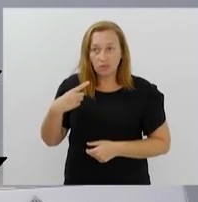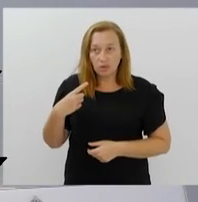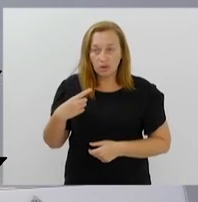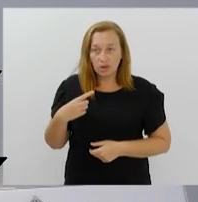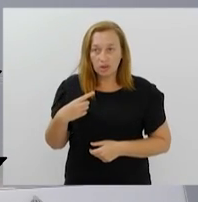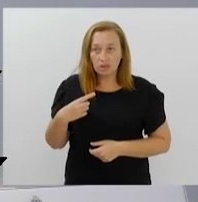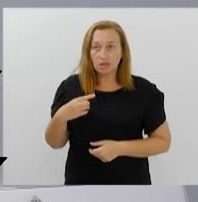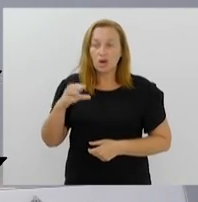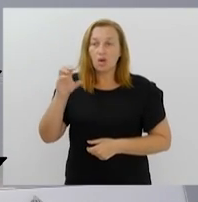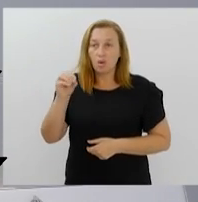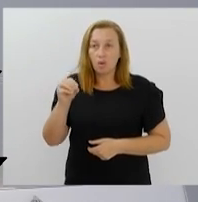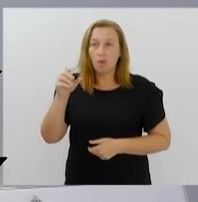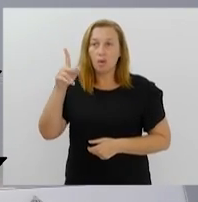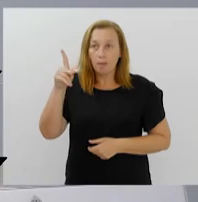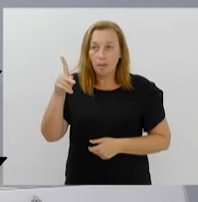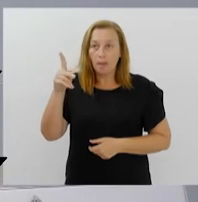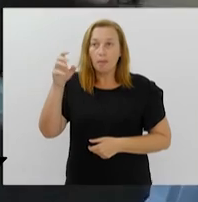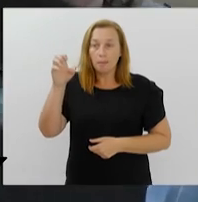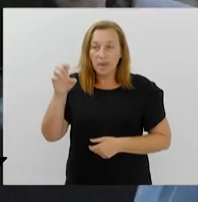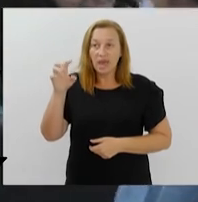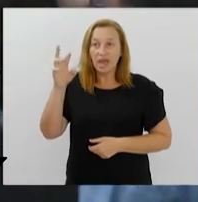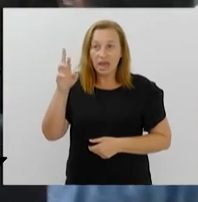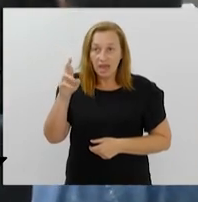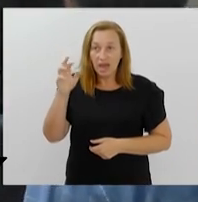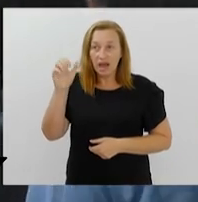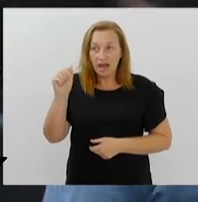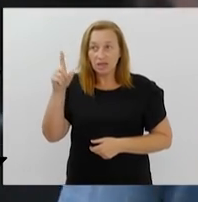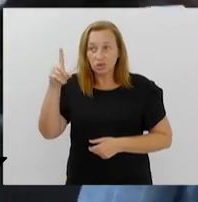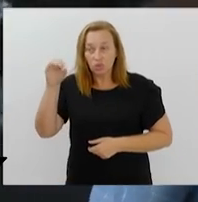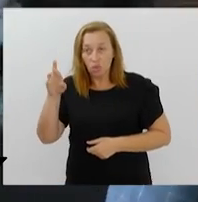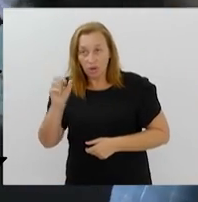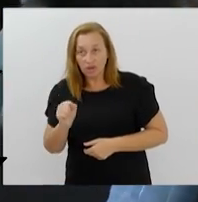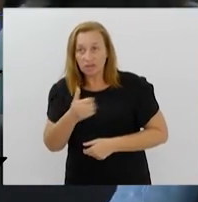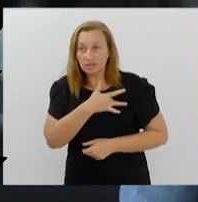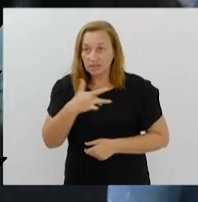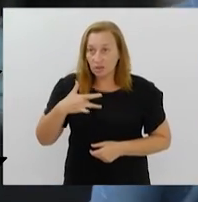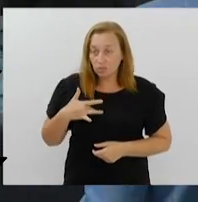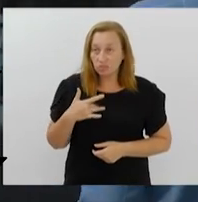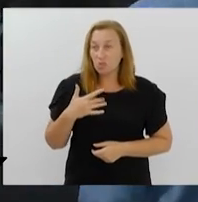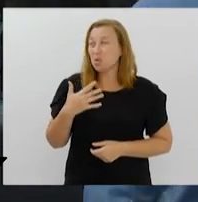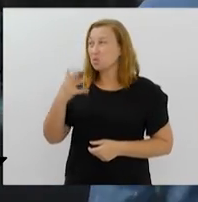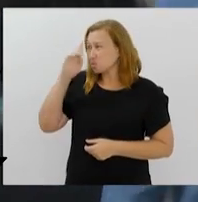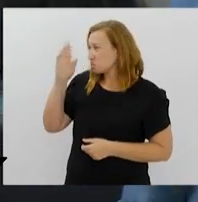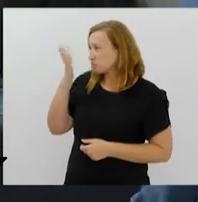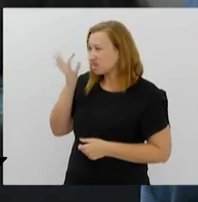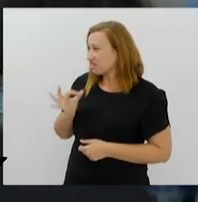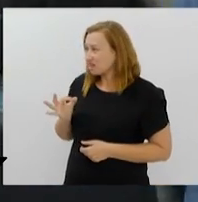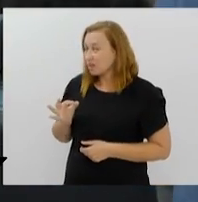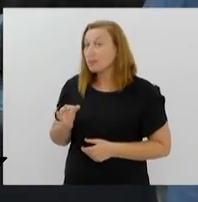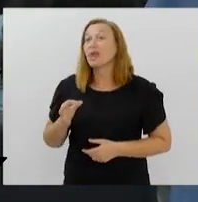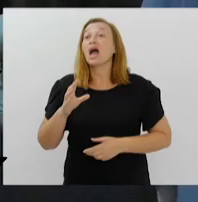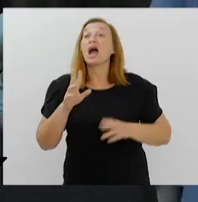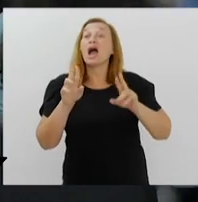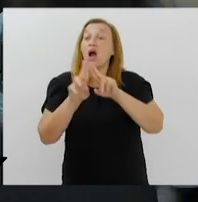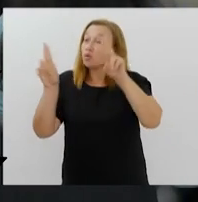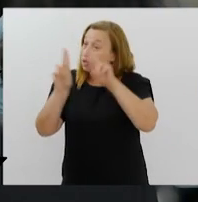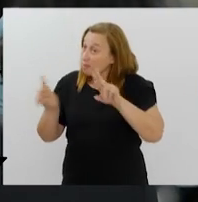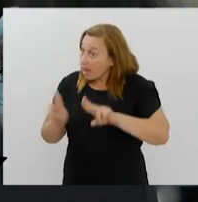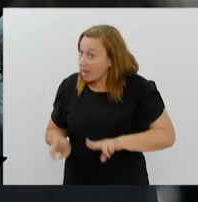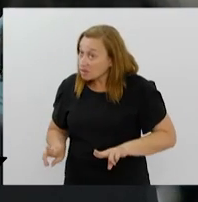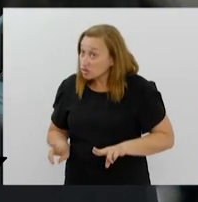operadora de saúde acho que o senhor não tá compreendendo vamos lá a Unimed